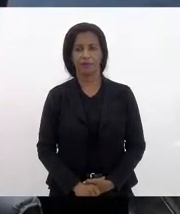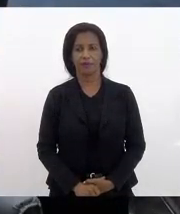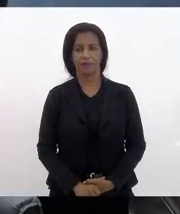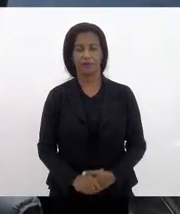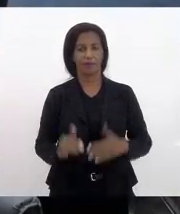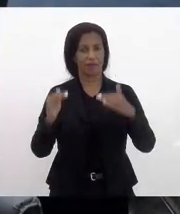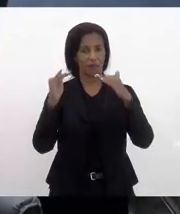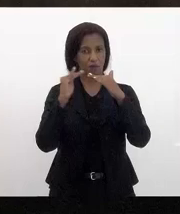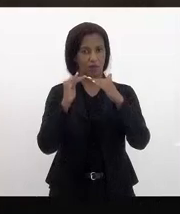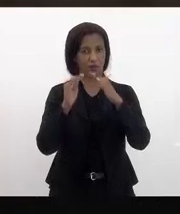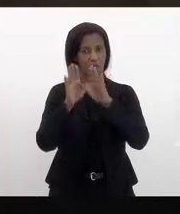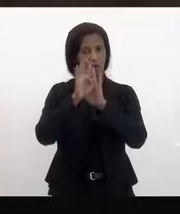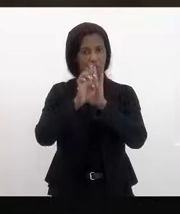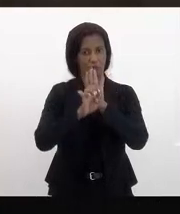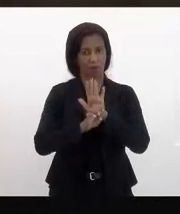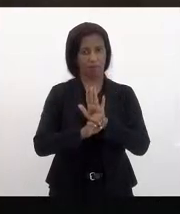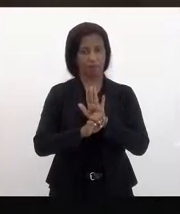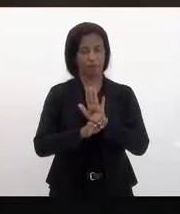Favorável, com emendas.